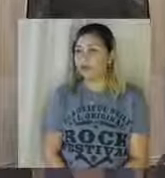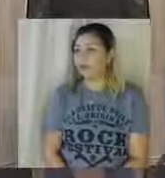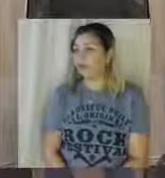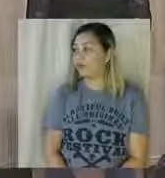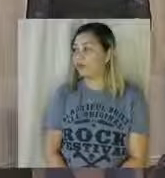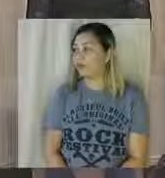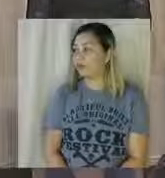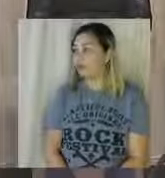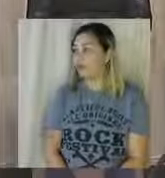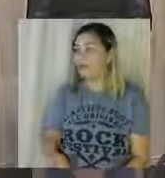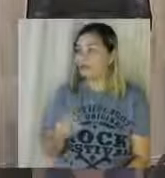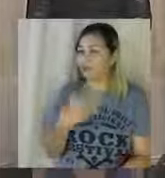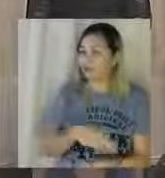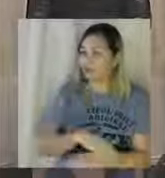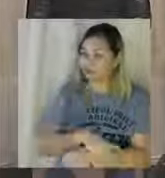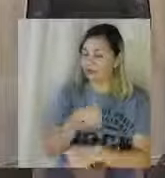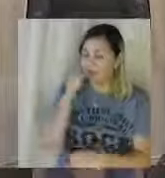Boa noite aqui das meninas.